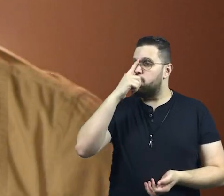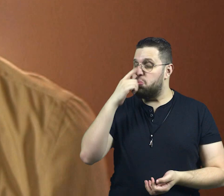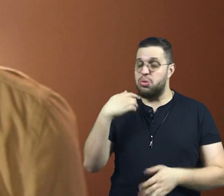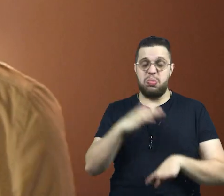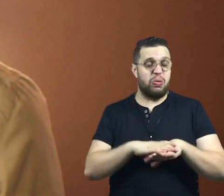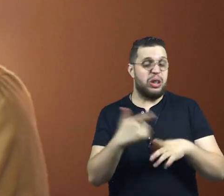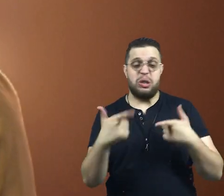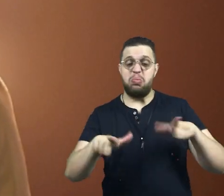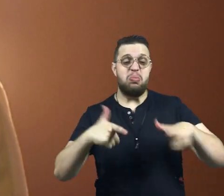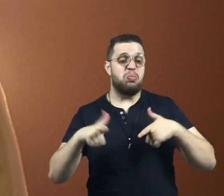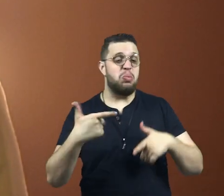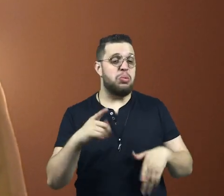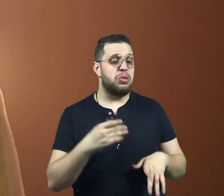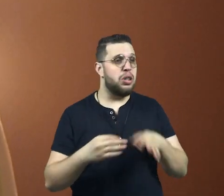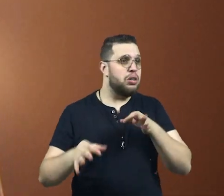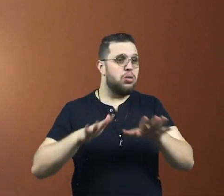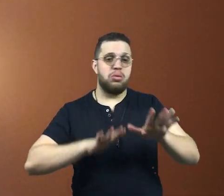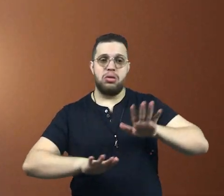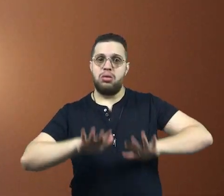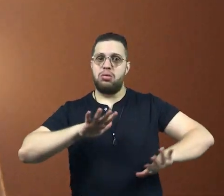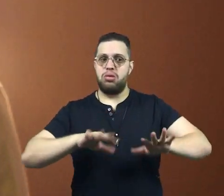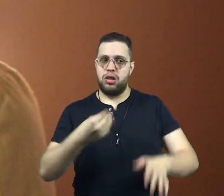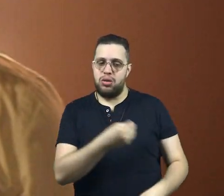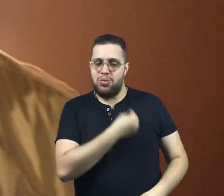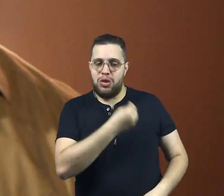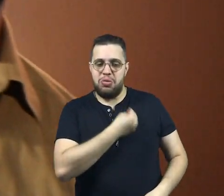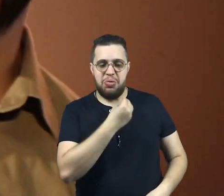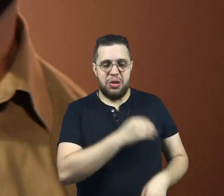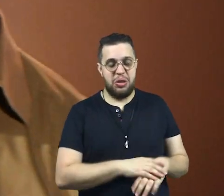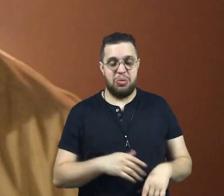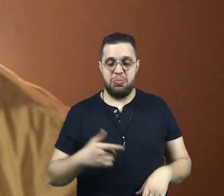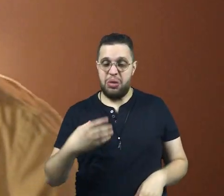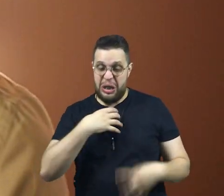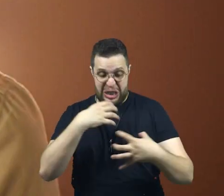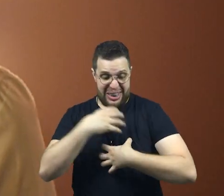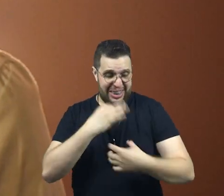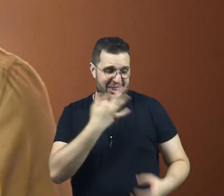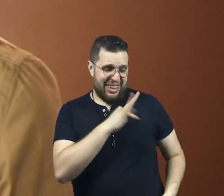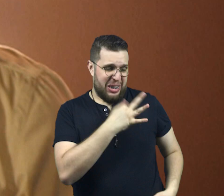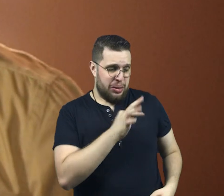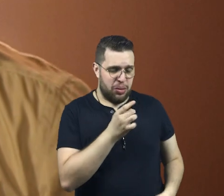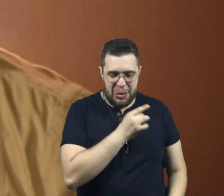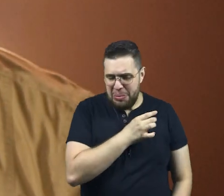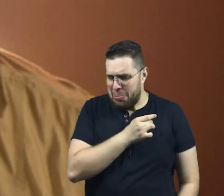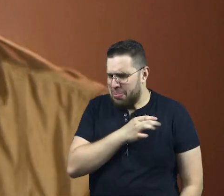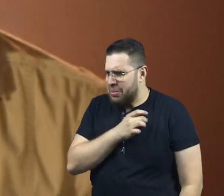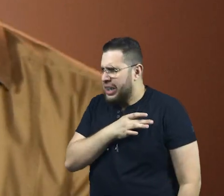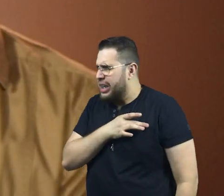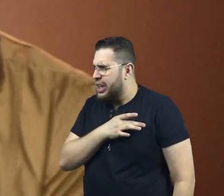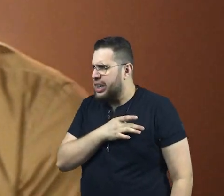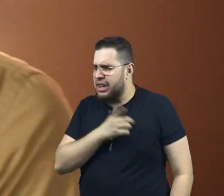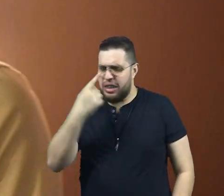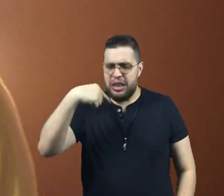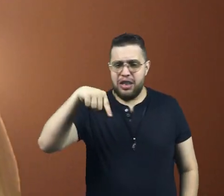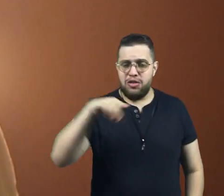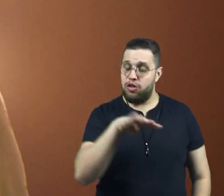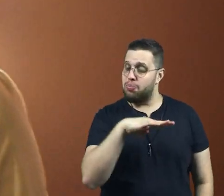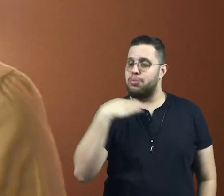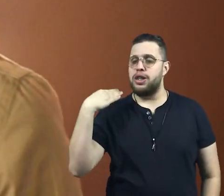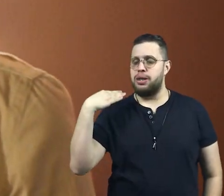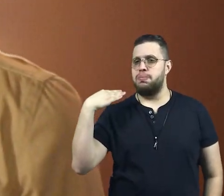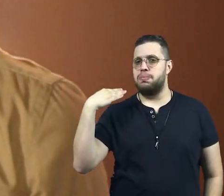tem cuidado com a sua vida. E ele não sente uma dor, um medo de algo perigoso. Daqui a pouco pode perder a